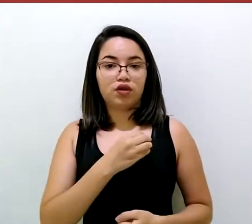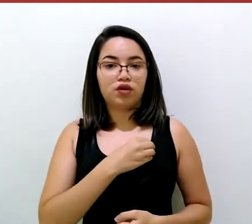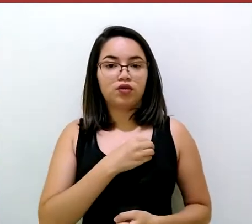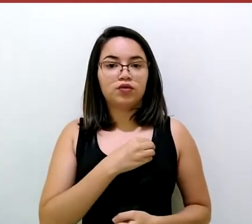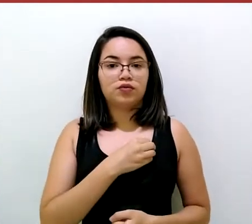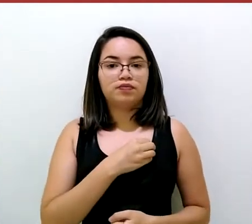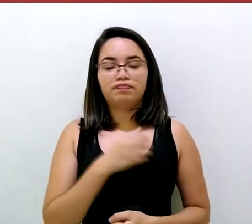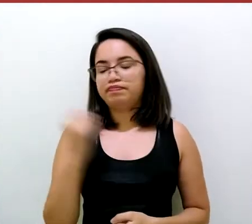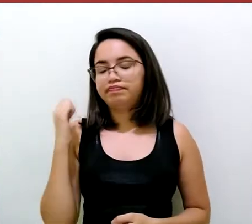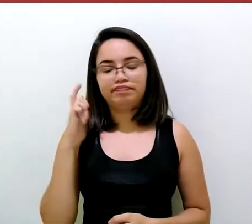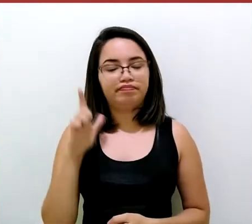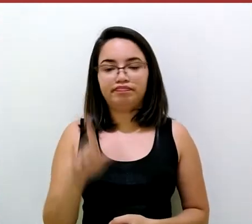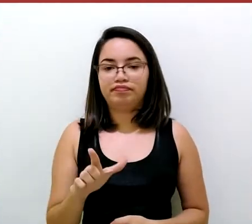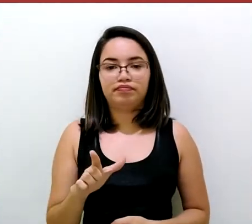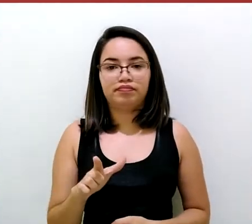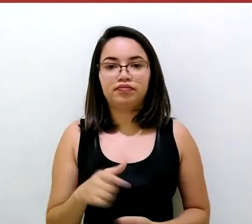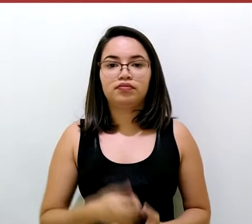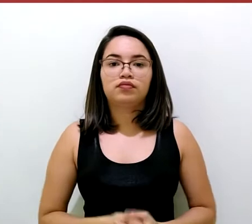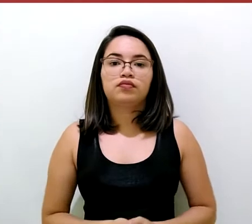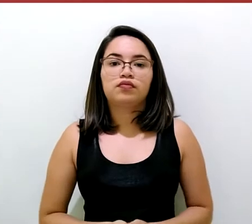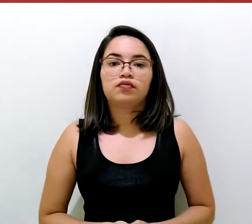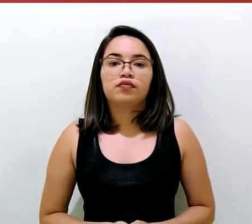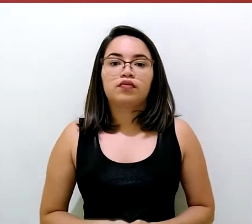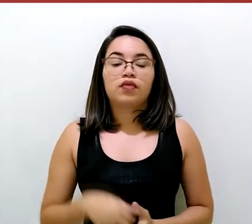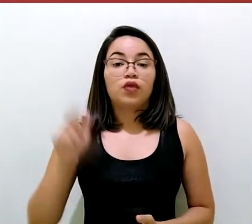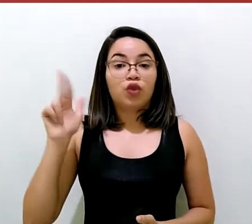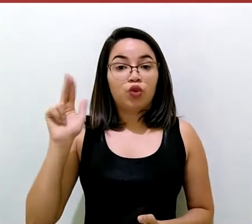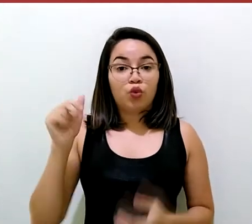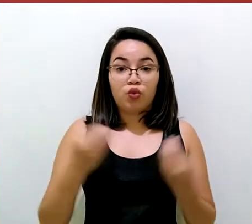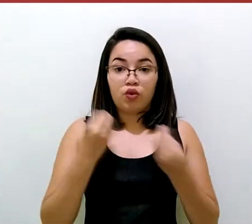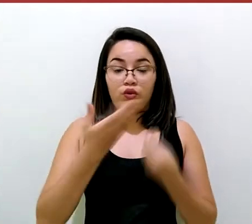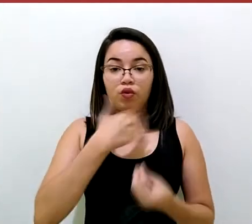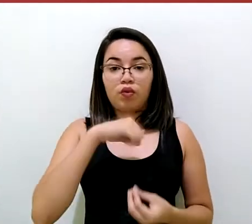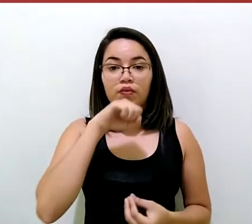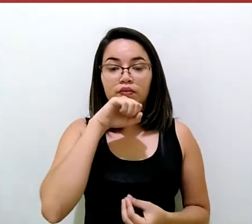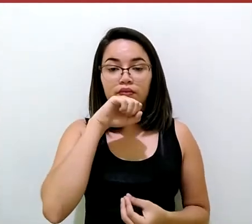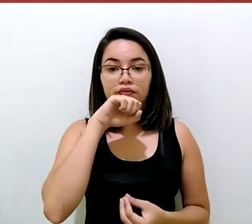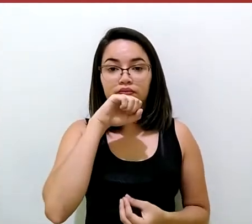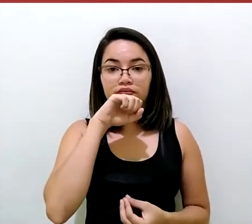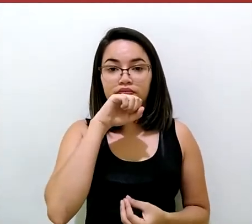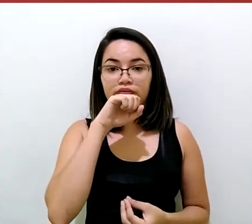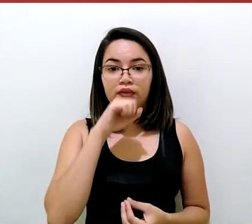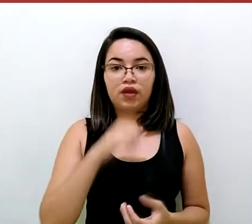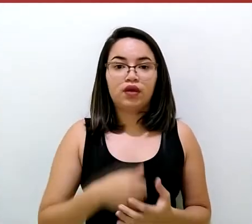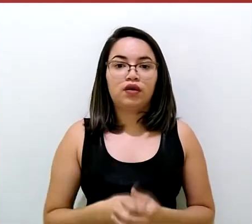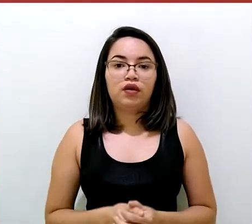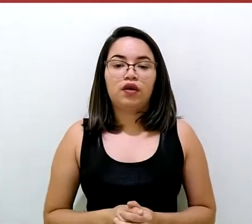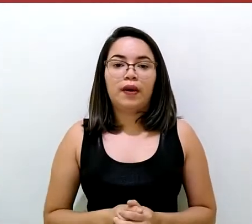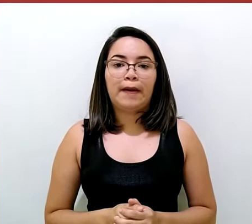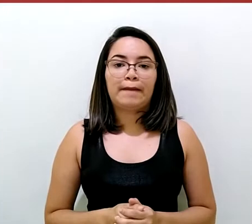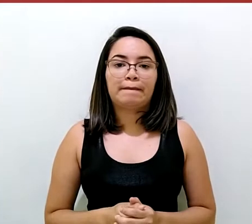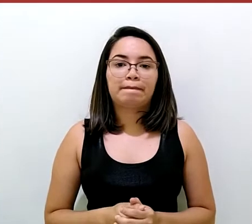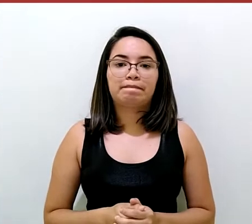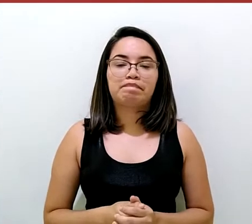seus pecados não prosperará. Nunca, como pai, passe a